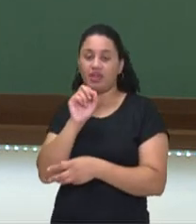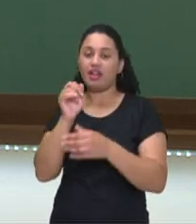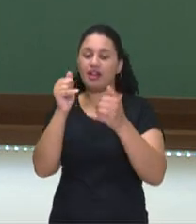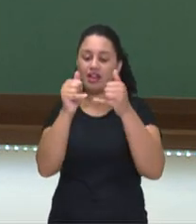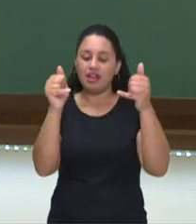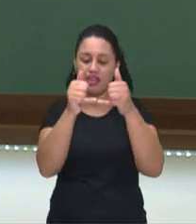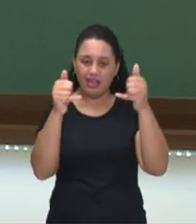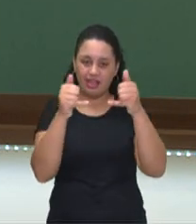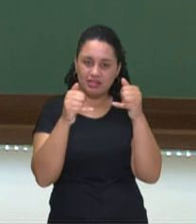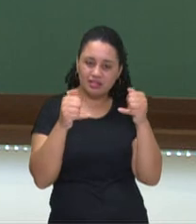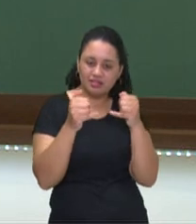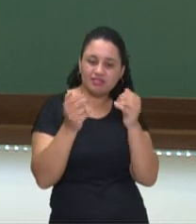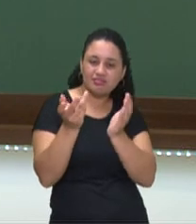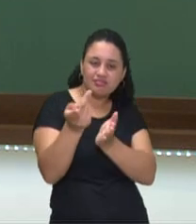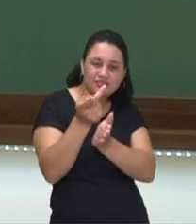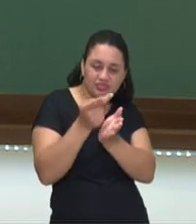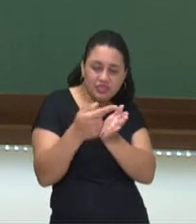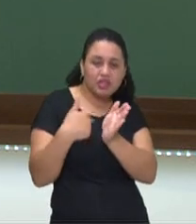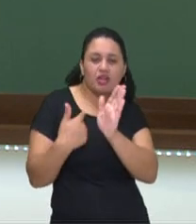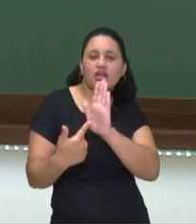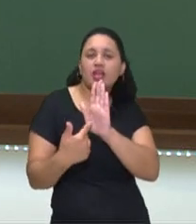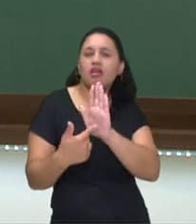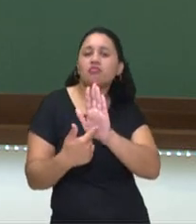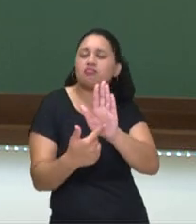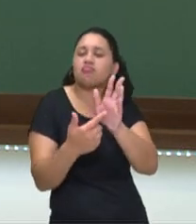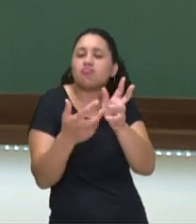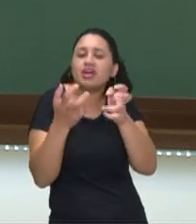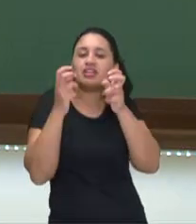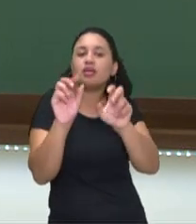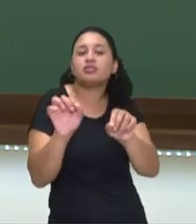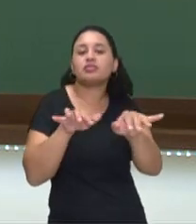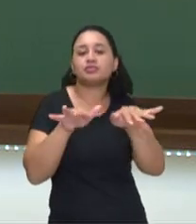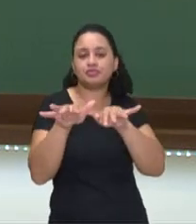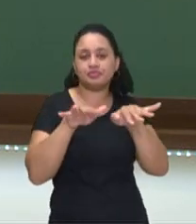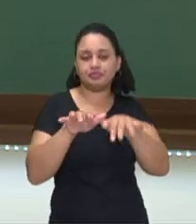sensação, aquela ilusão de movimento na imagem.